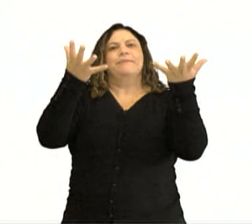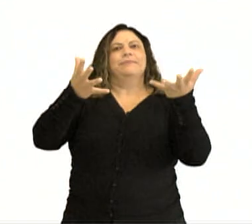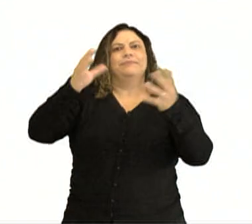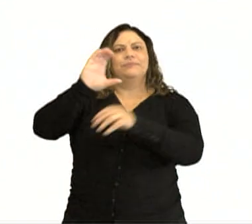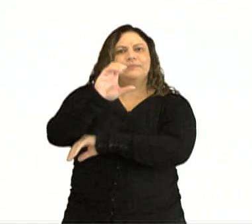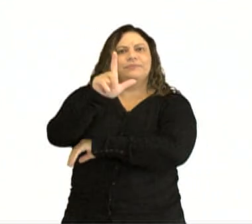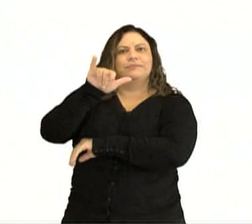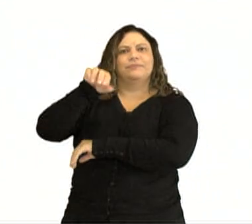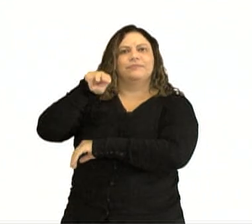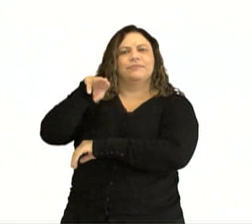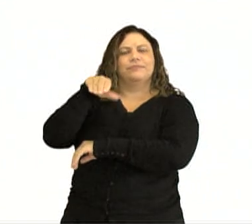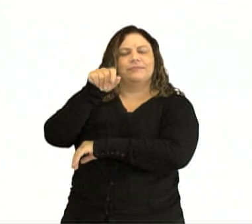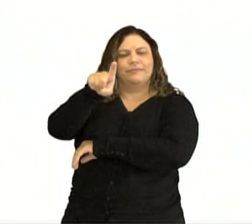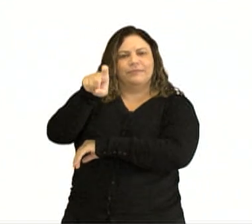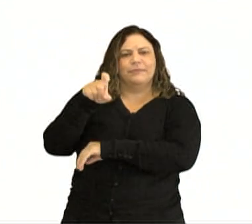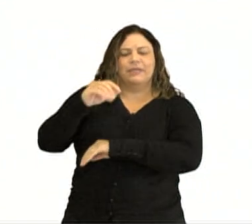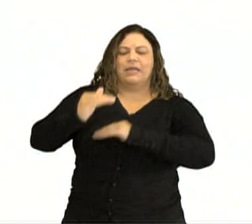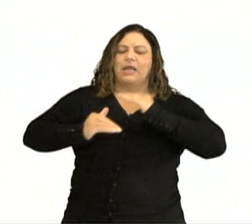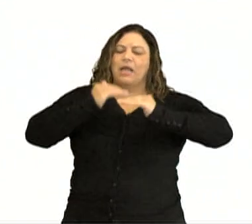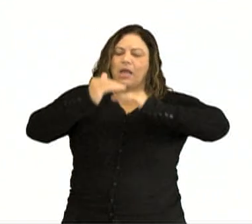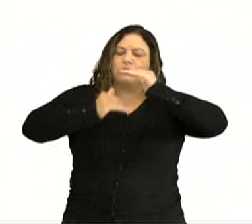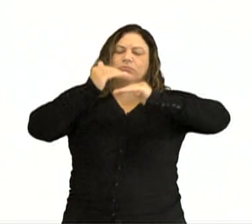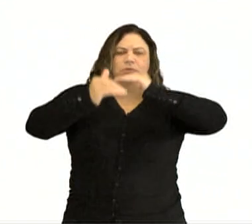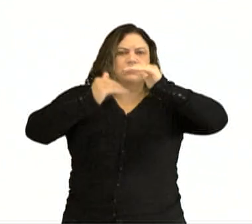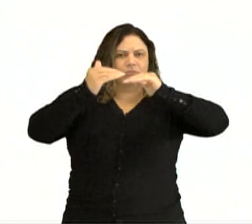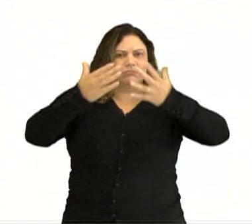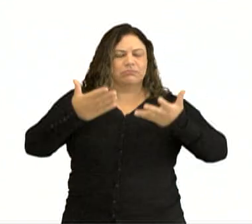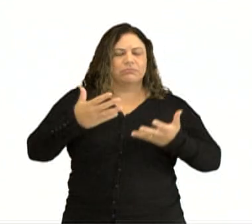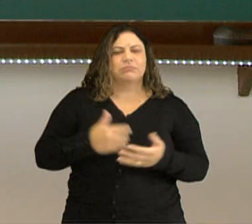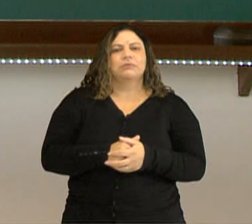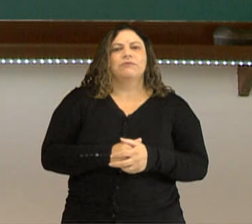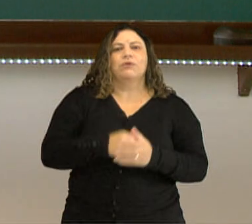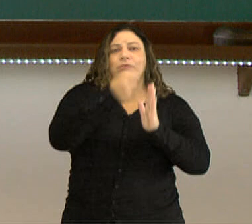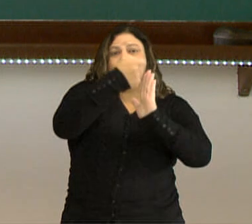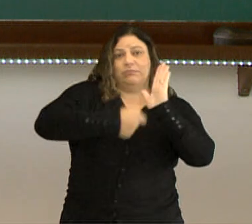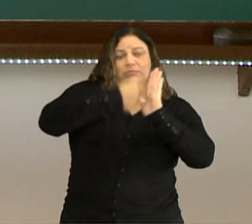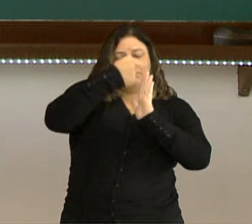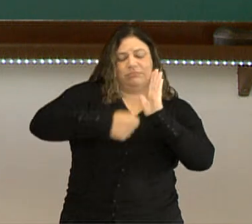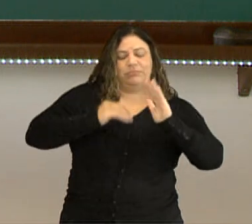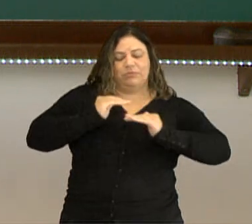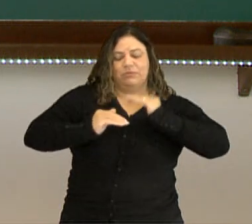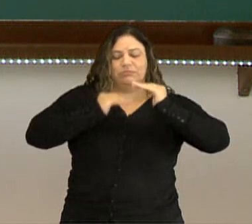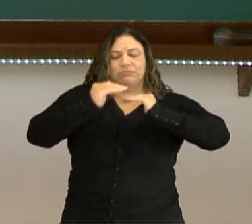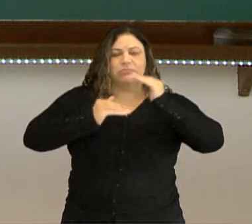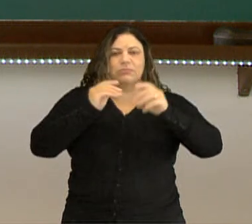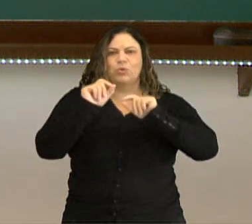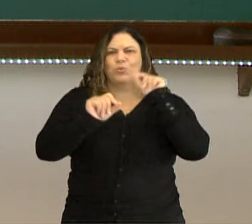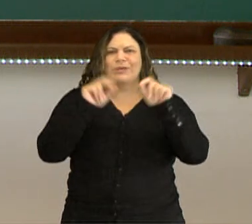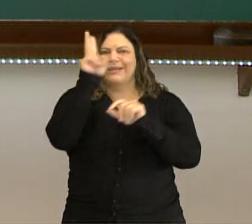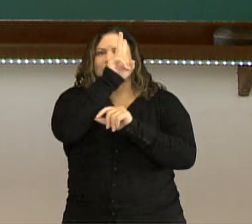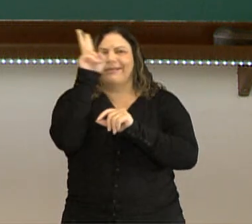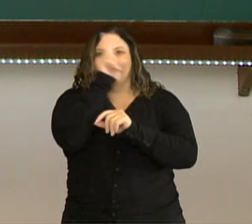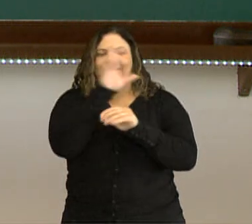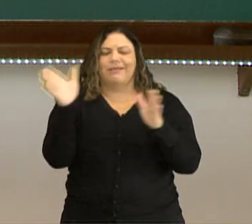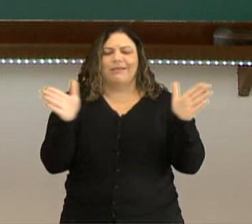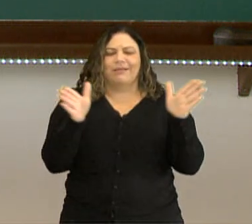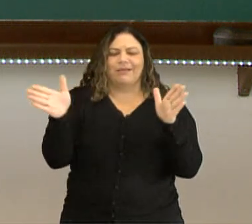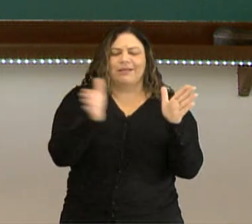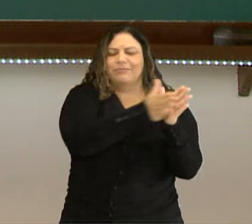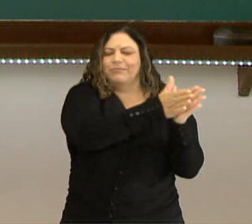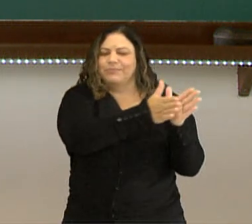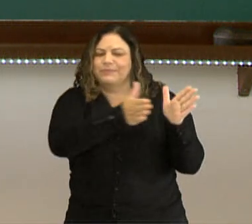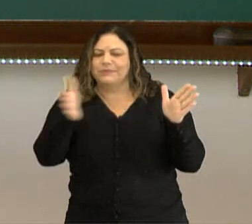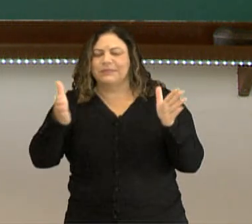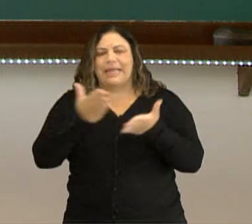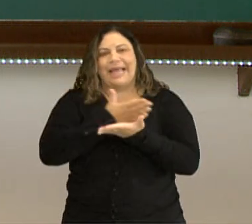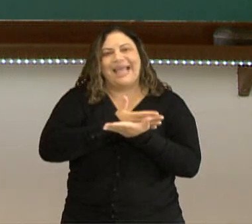que é o desenvolvimento do seu conto ali, que você vai, né, desenvolver ele, o que é a história, tá? Você vai iniciar ali